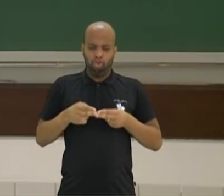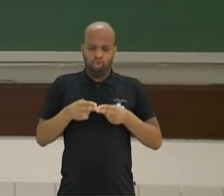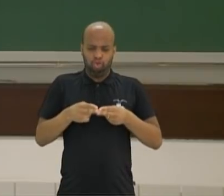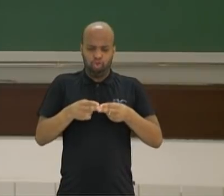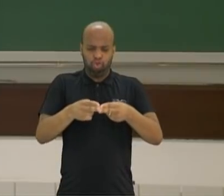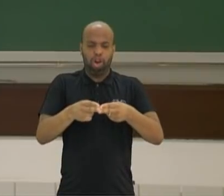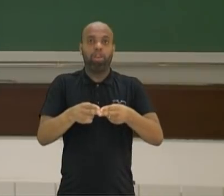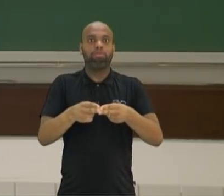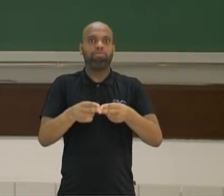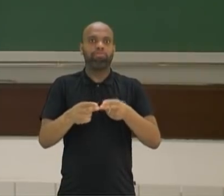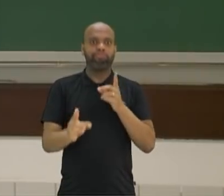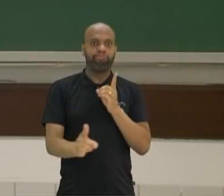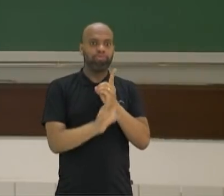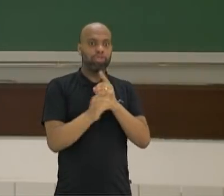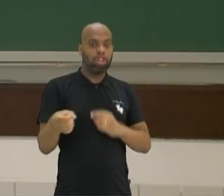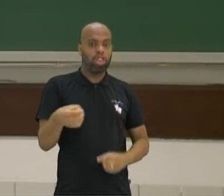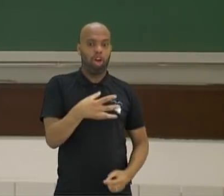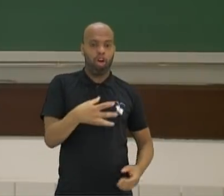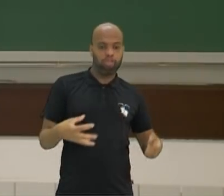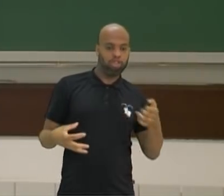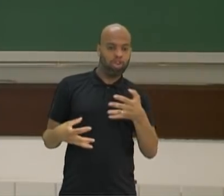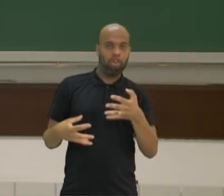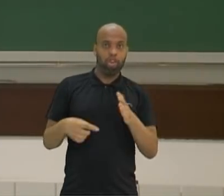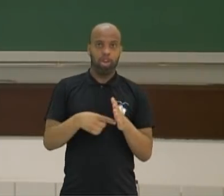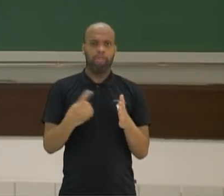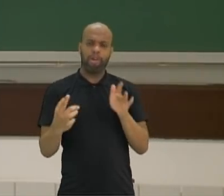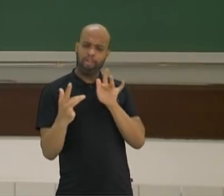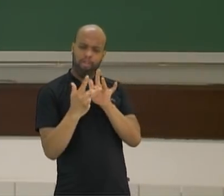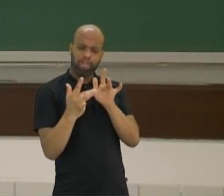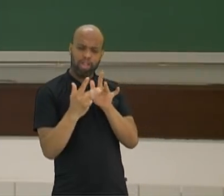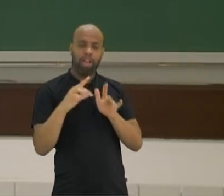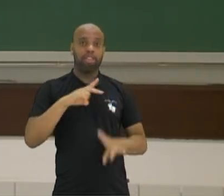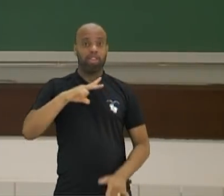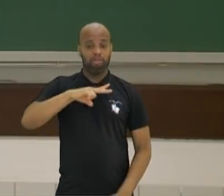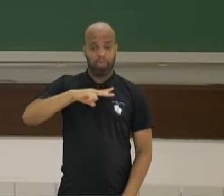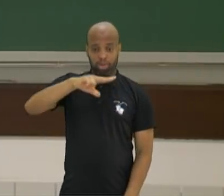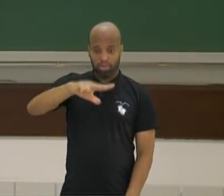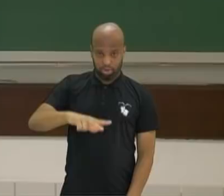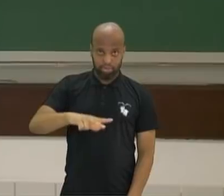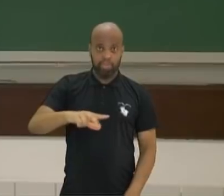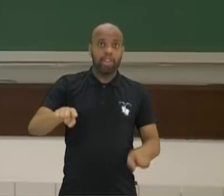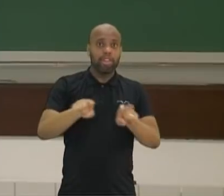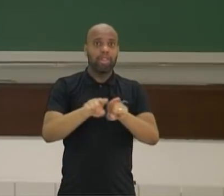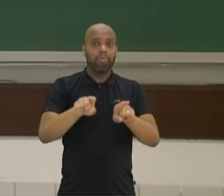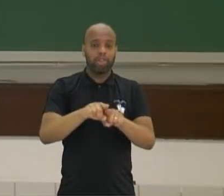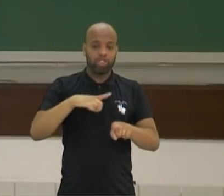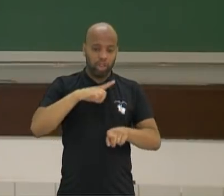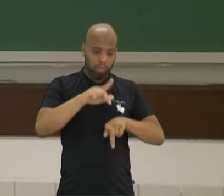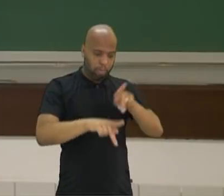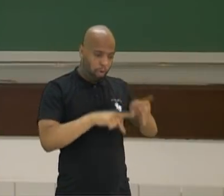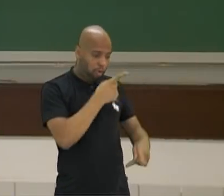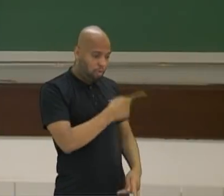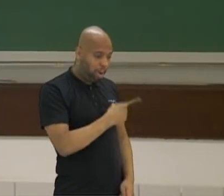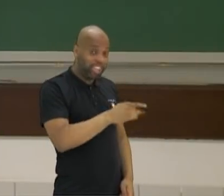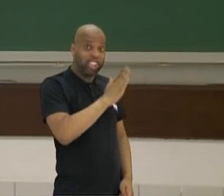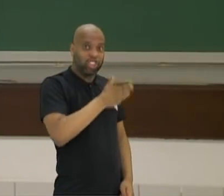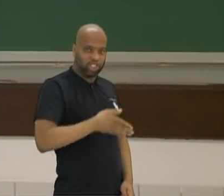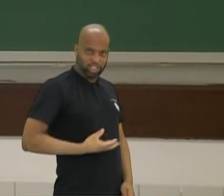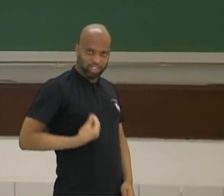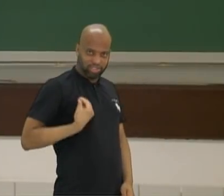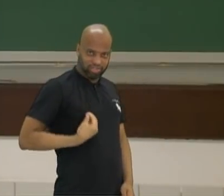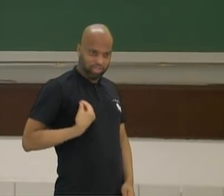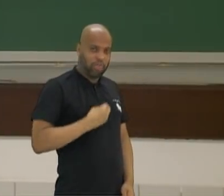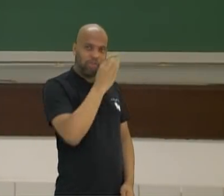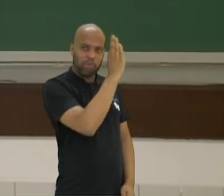mundo. Como ocorreu o primeiro contato entre os portugueses e os povos originários do território brasileiro, aqueles povos que